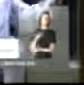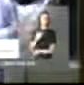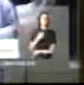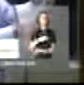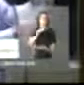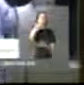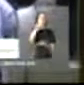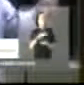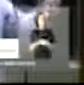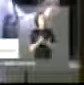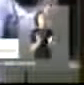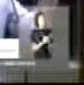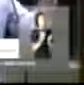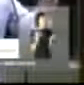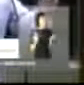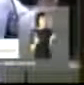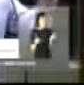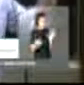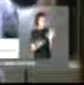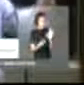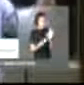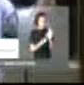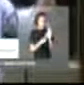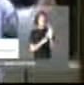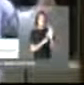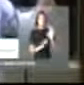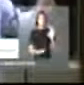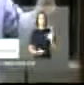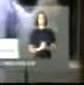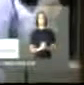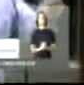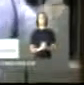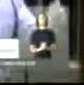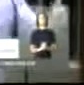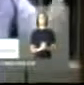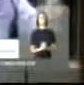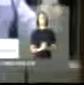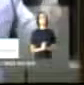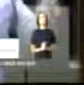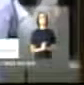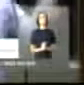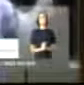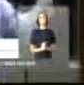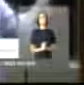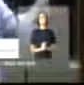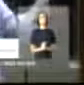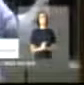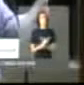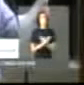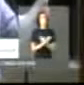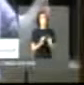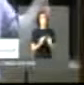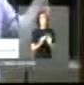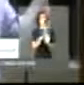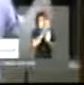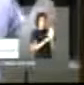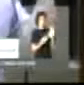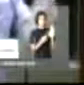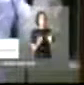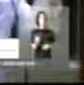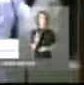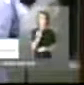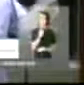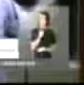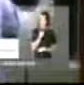está publicando. Artigo X: não será punível nas